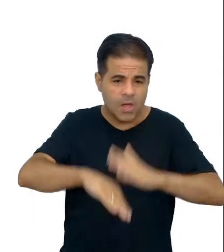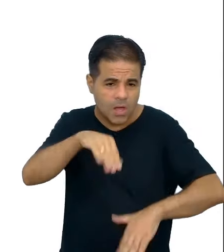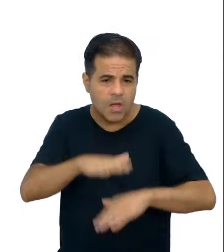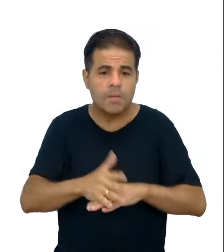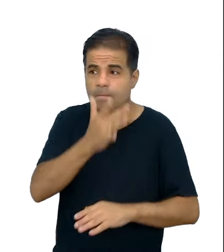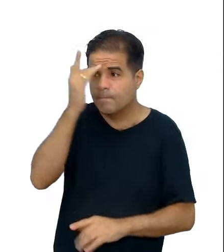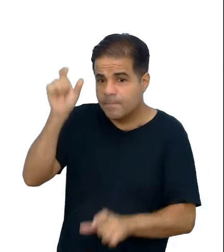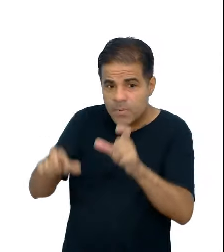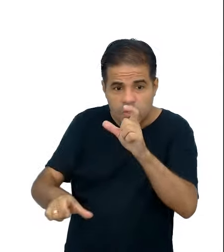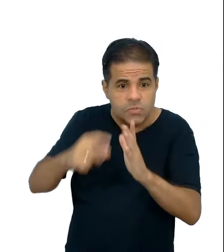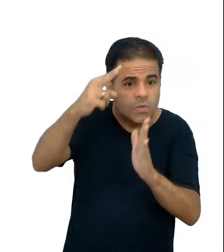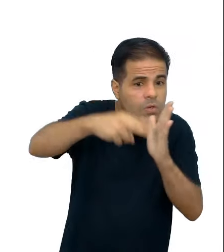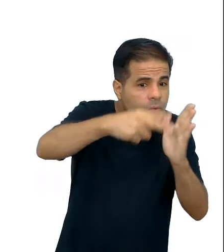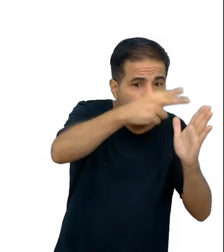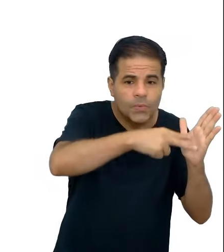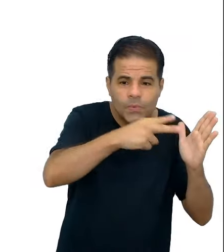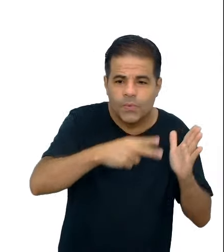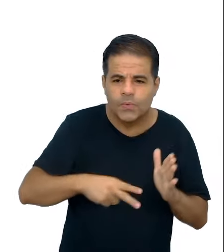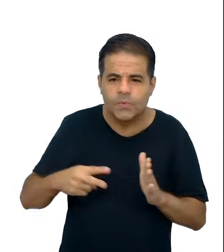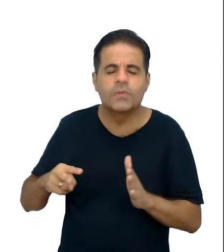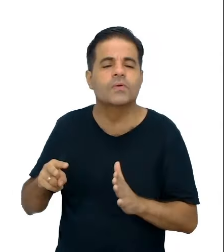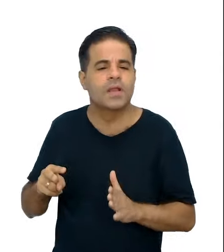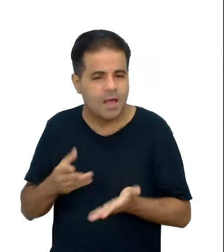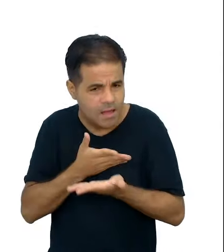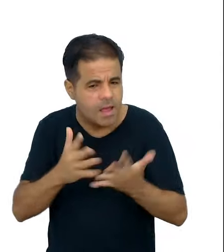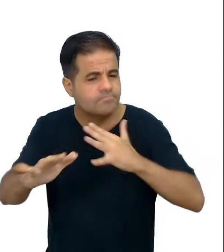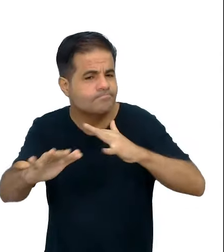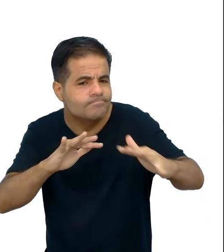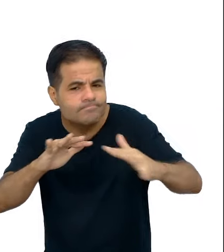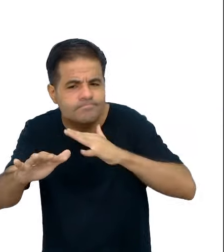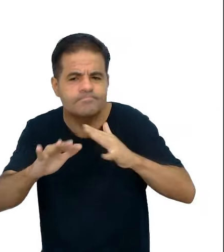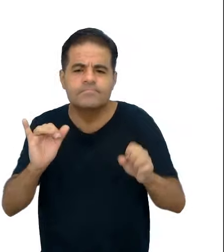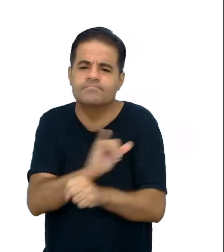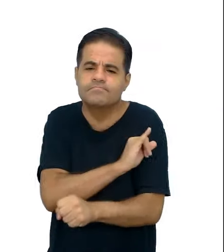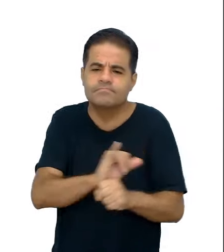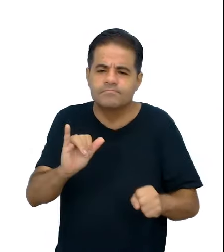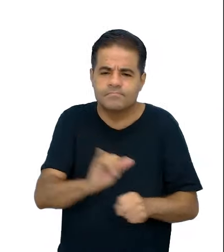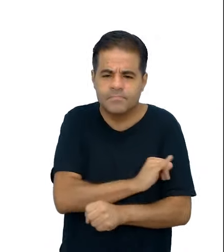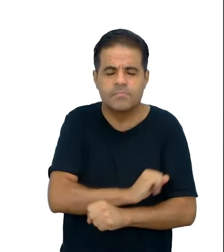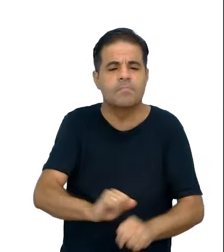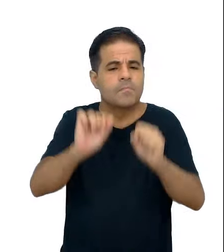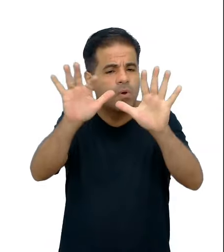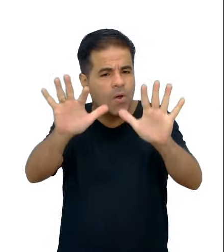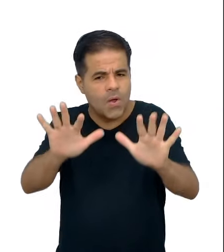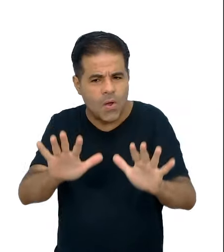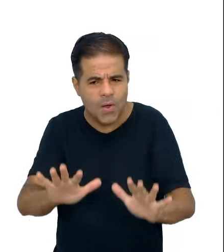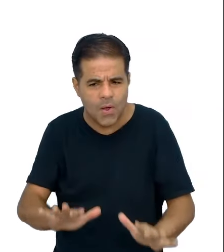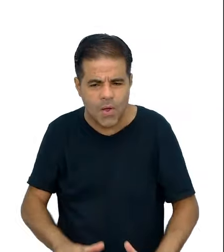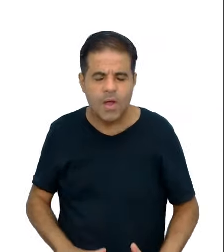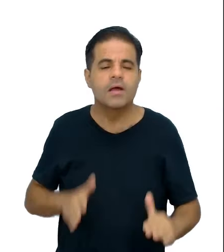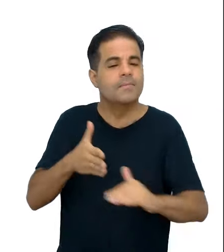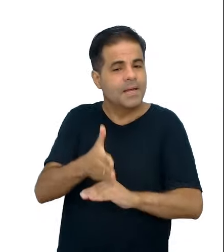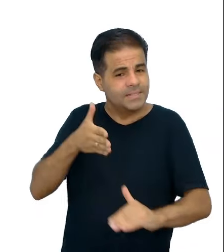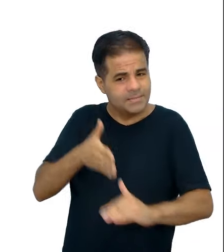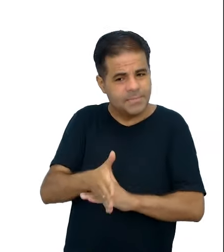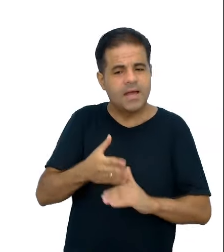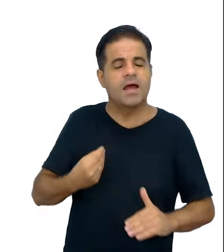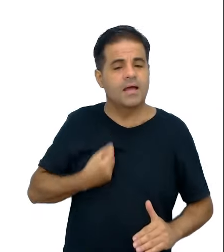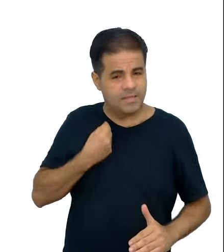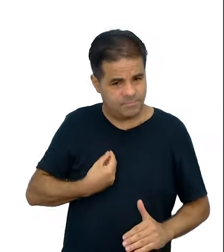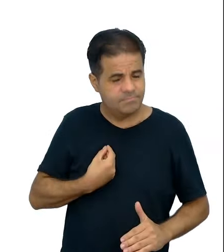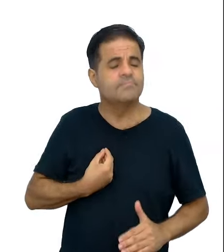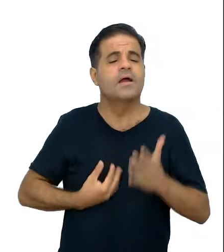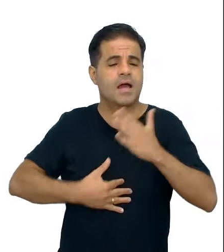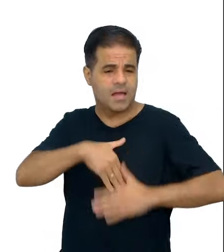dos leitores, pois eles, leitores, mobilizam estratégias para preencher lacunas e participar ativamente do